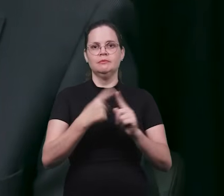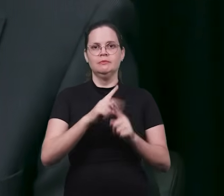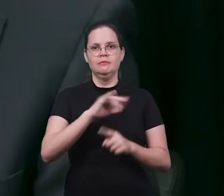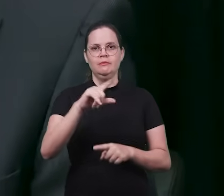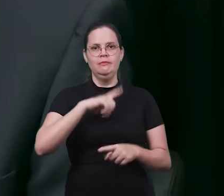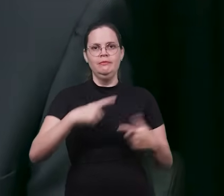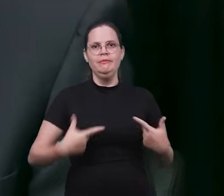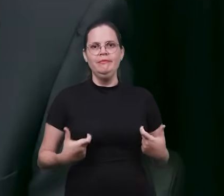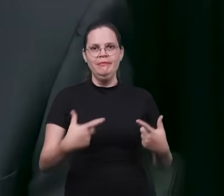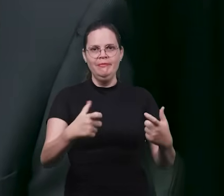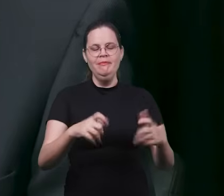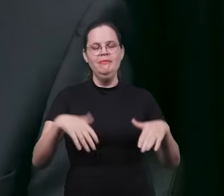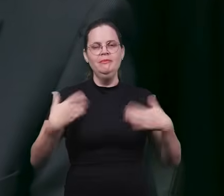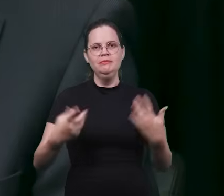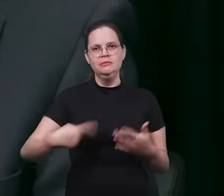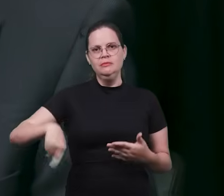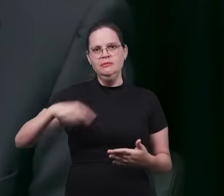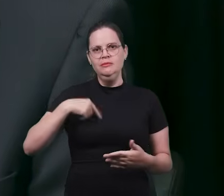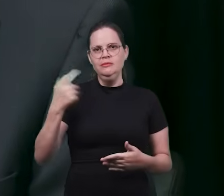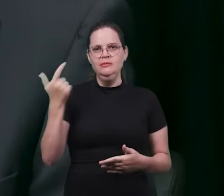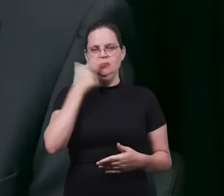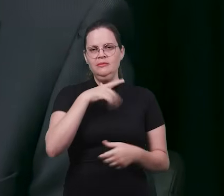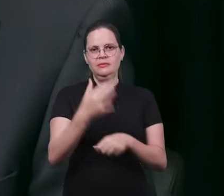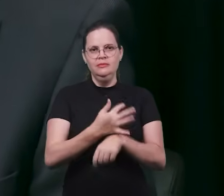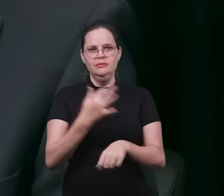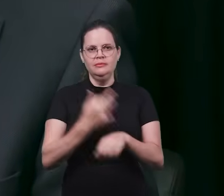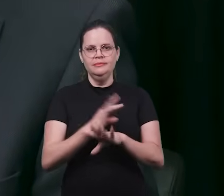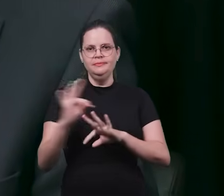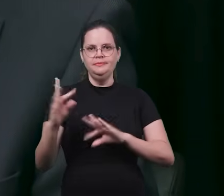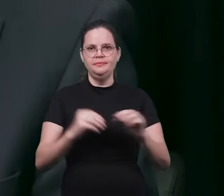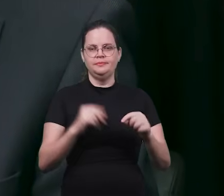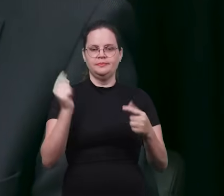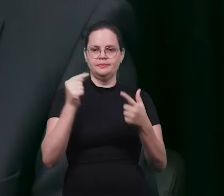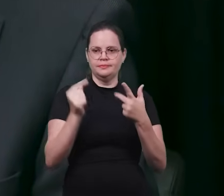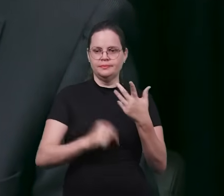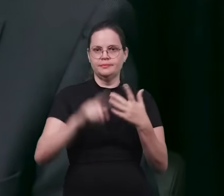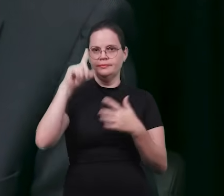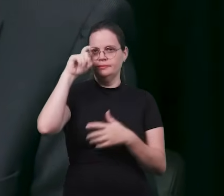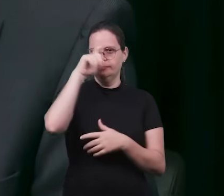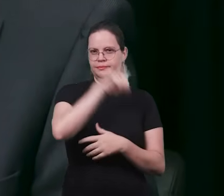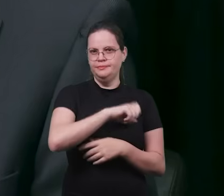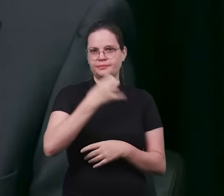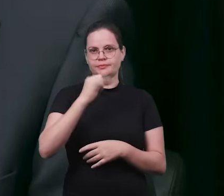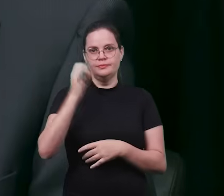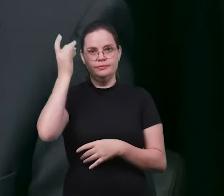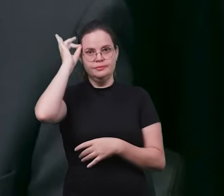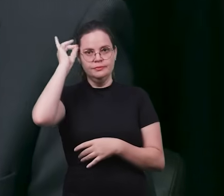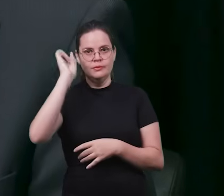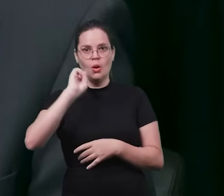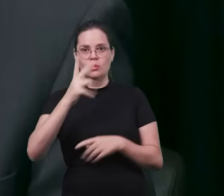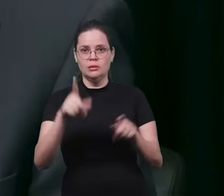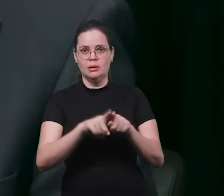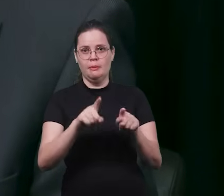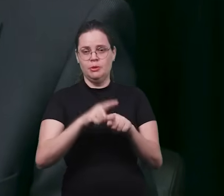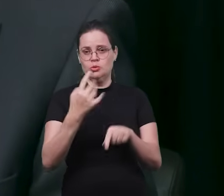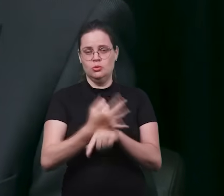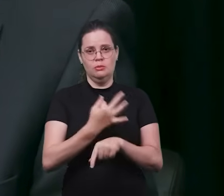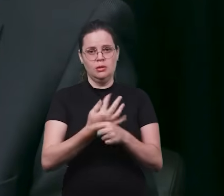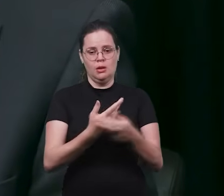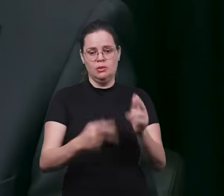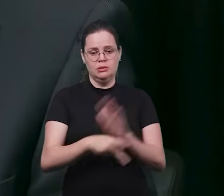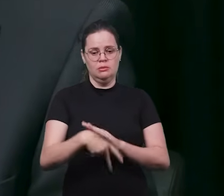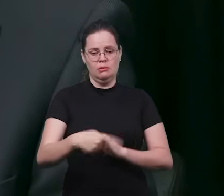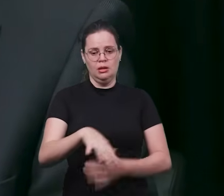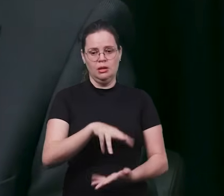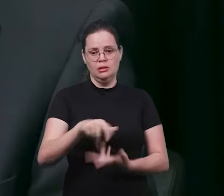preparo para a nossa batalha, para todo tipo de guerra que nós travamos, seja espiritual ou seja mesmo o material, já que o servo de